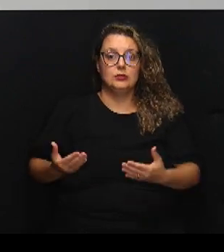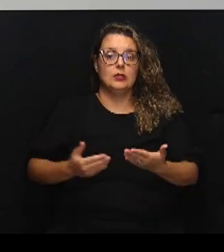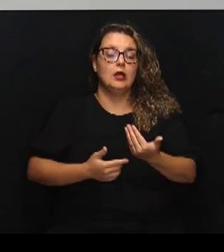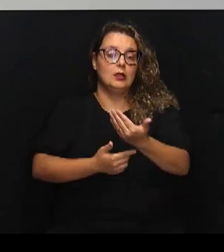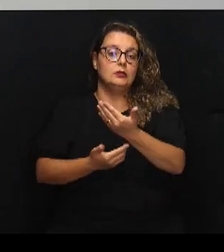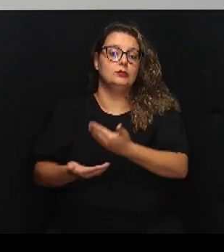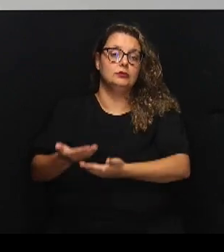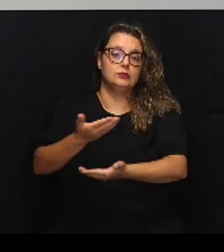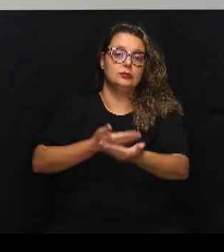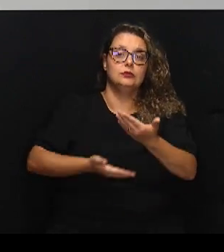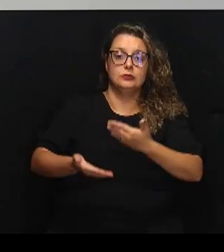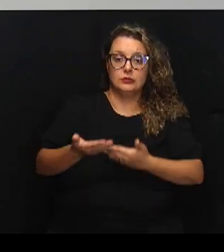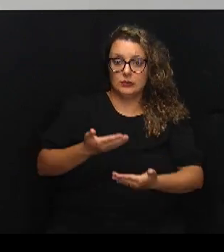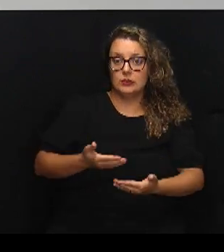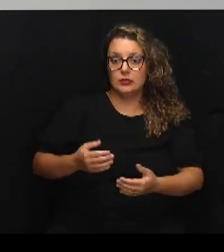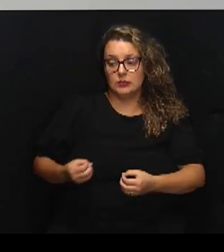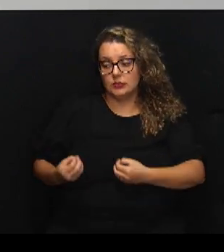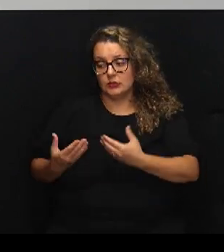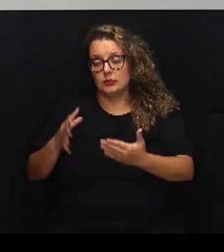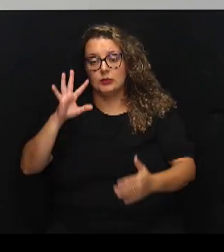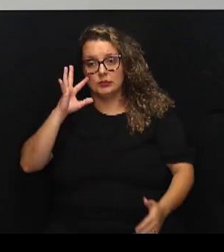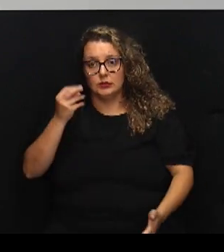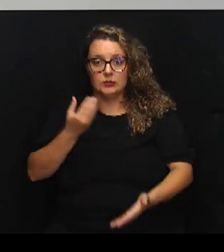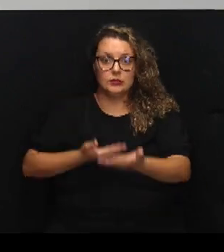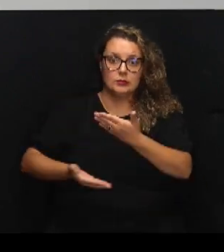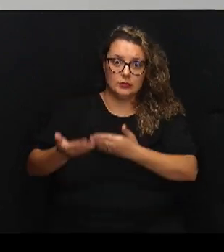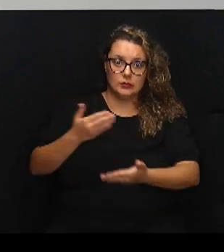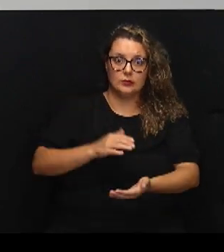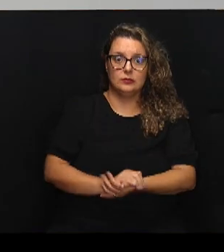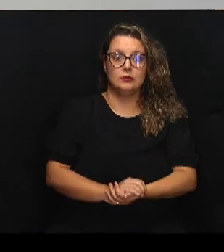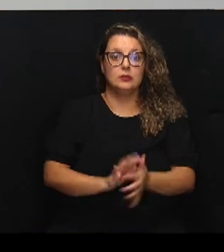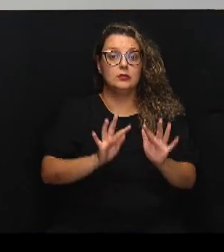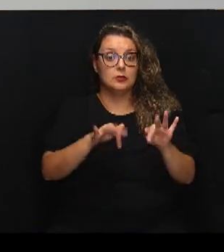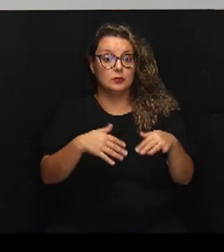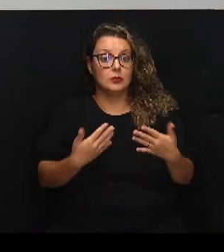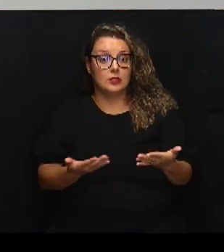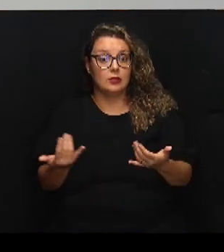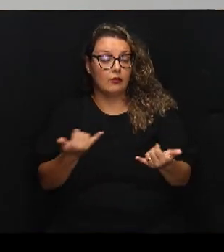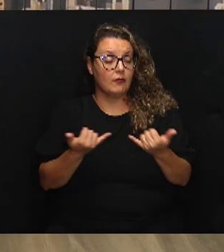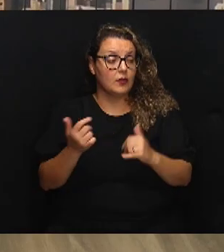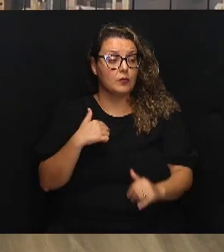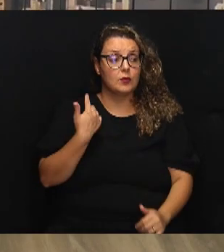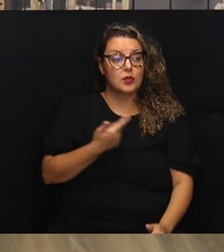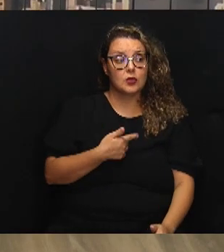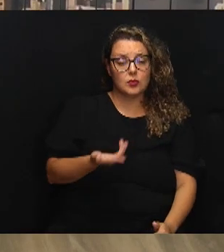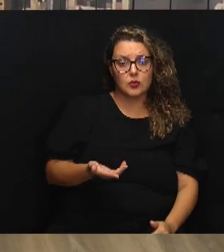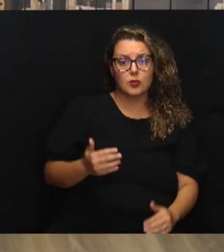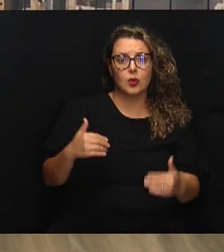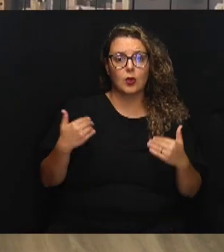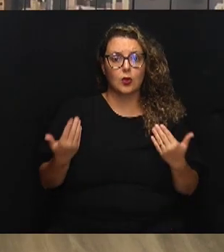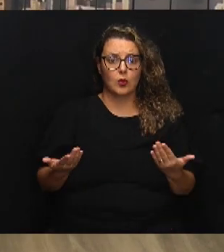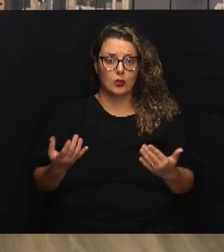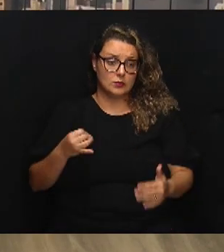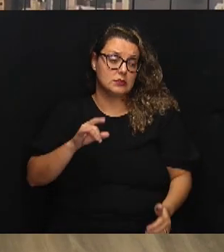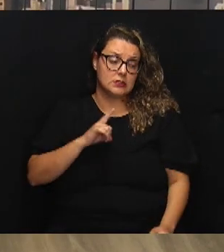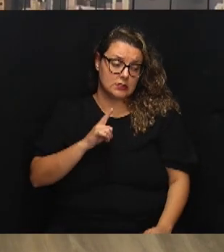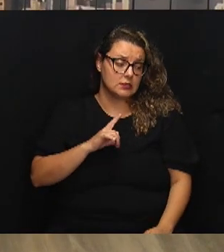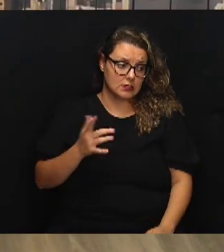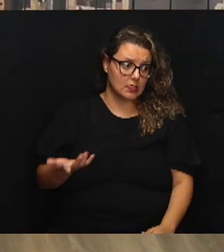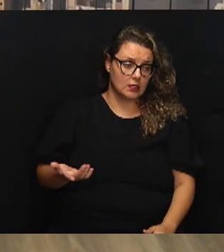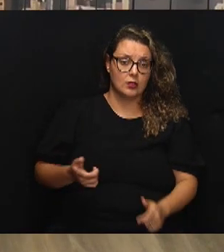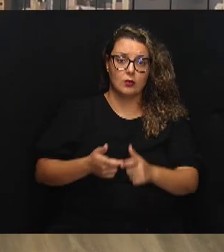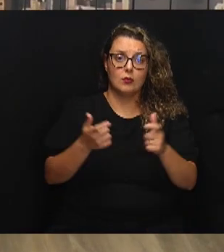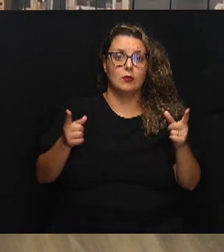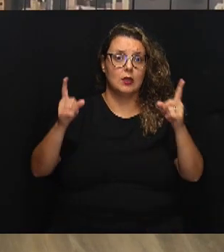né, de transferência de tecnologia e de transferência de conhecimento. E para finalizar, então, fala para a gente